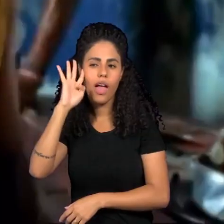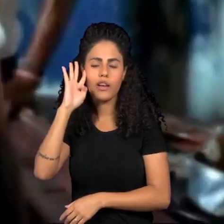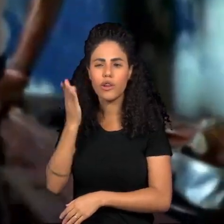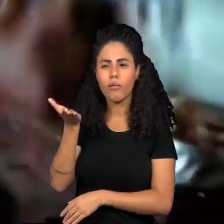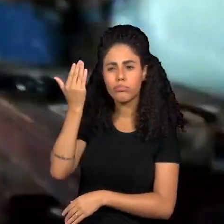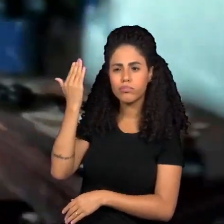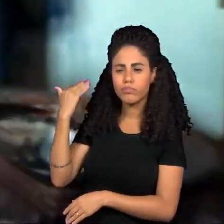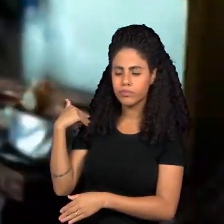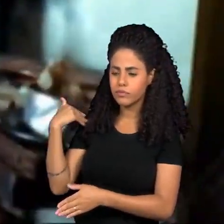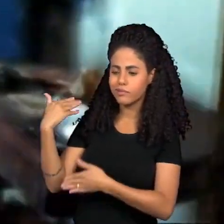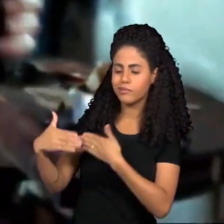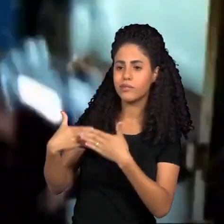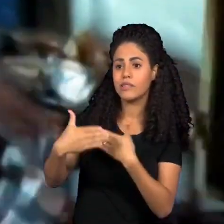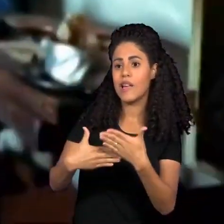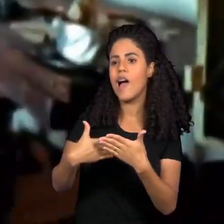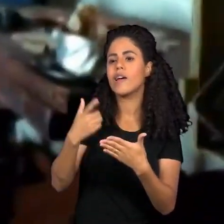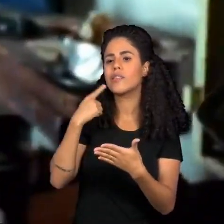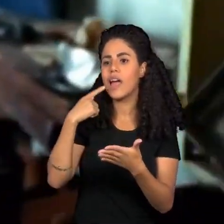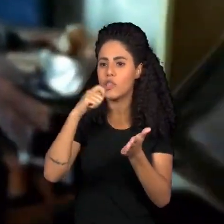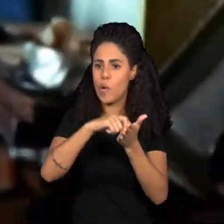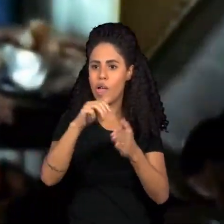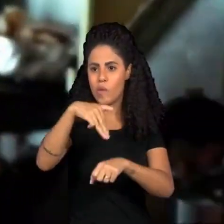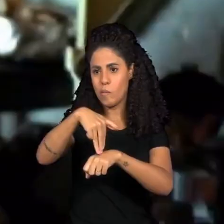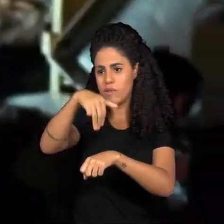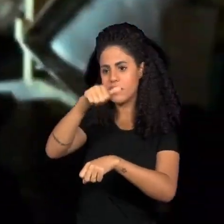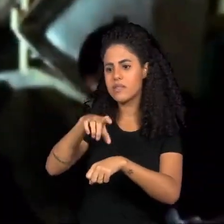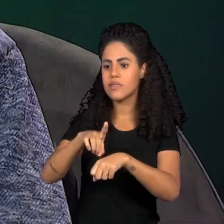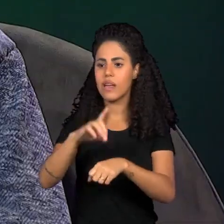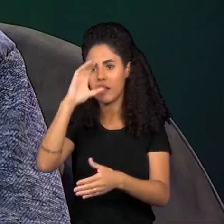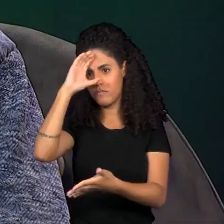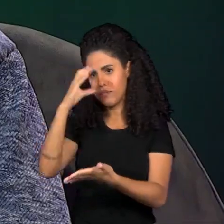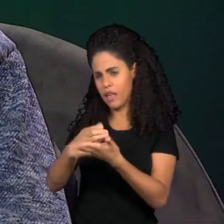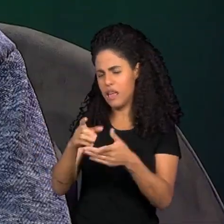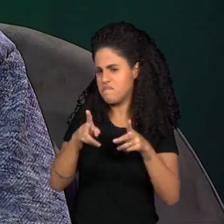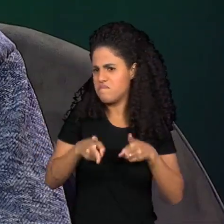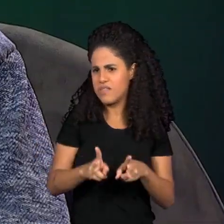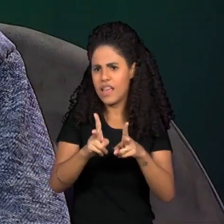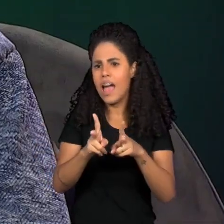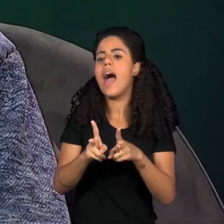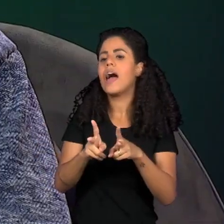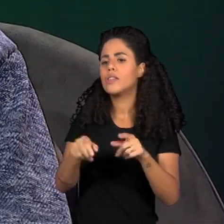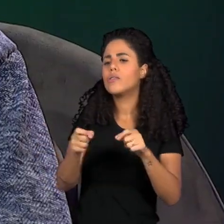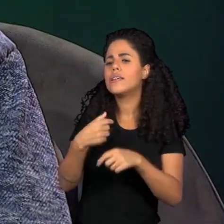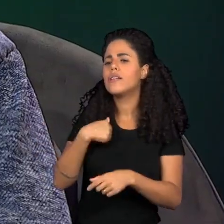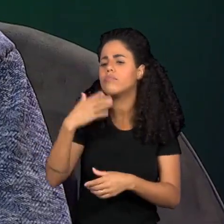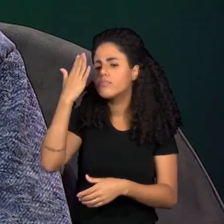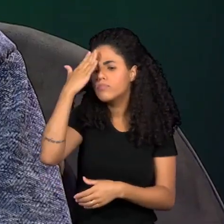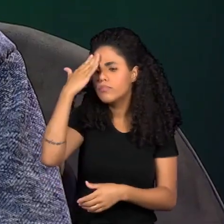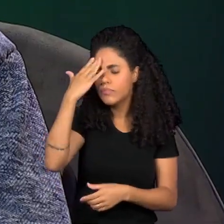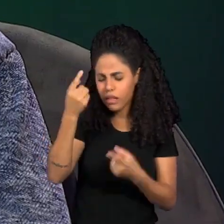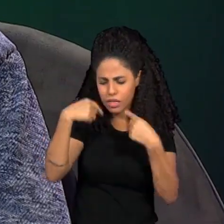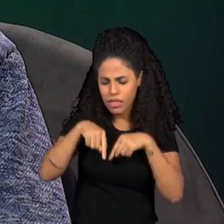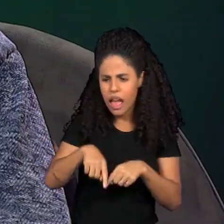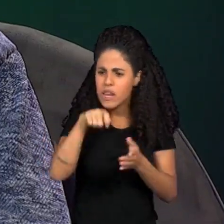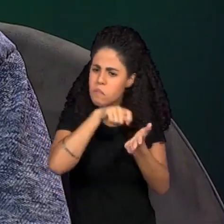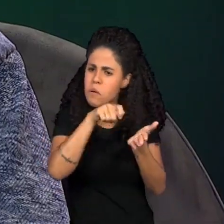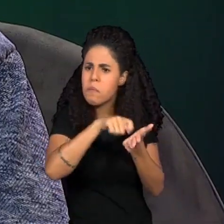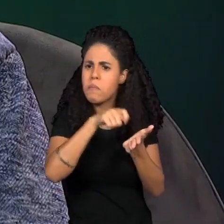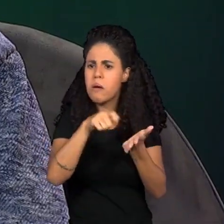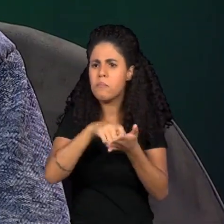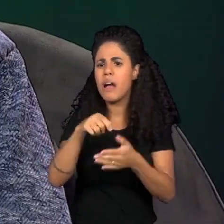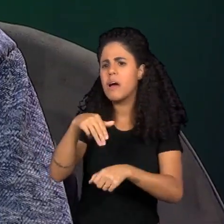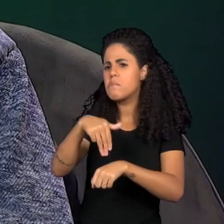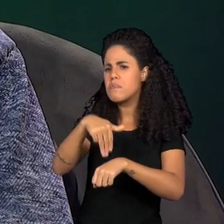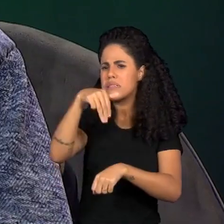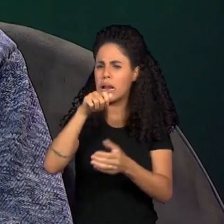filme. Eu ia fazer um mestrado em antropologia, mas na hora de escrever eu não conseguia